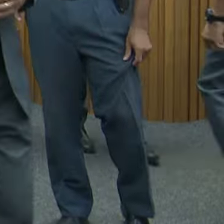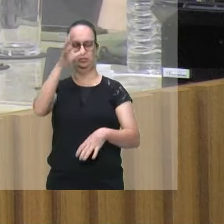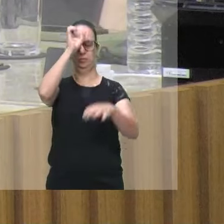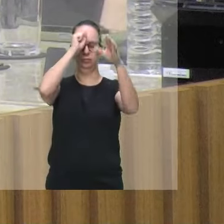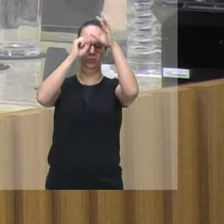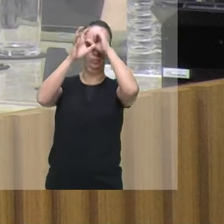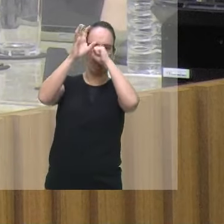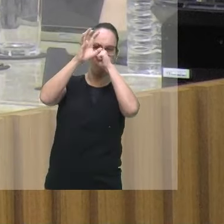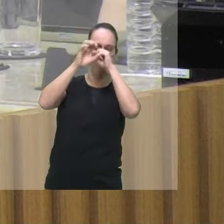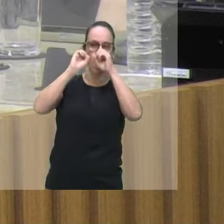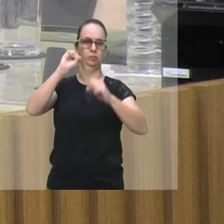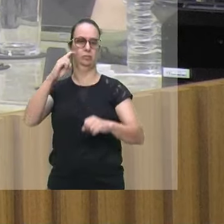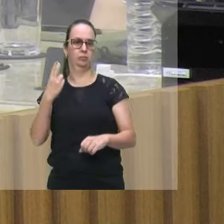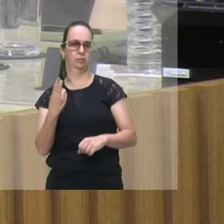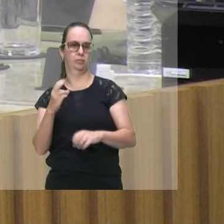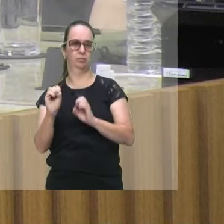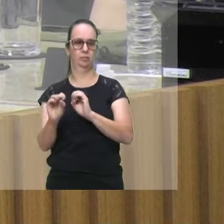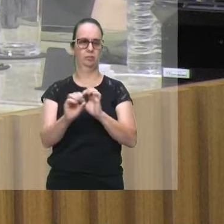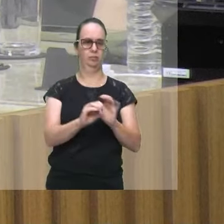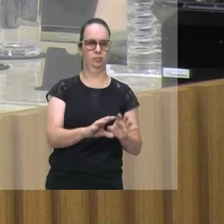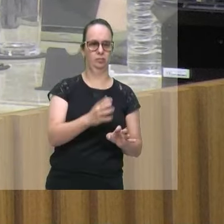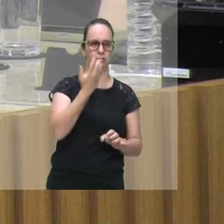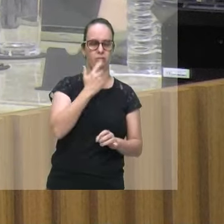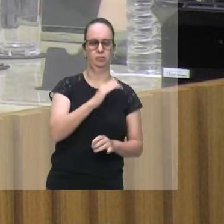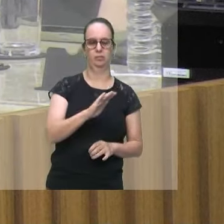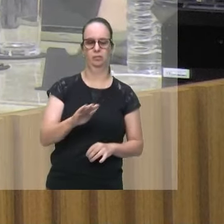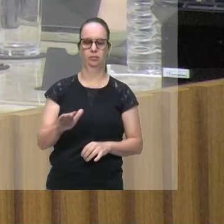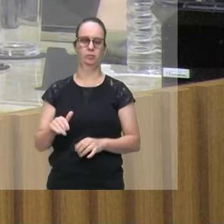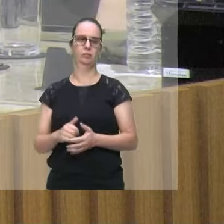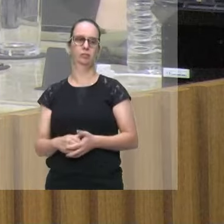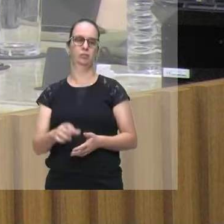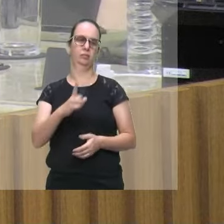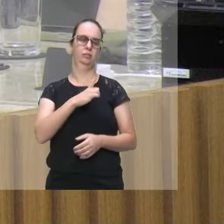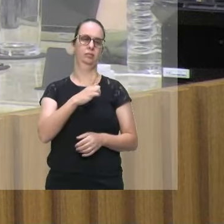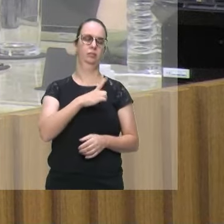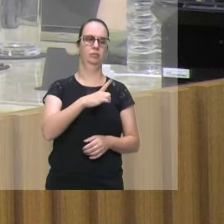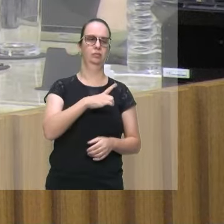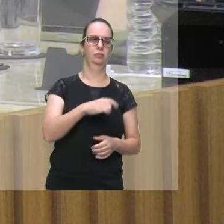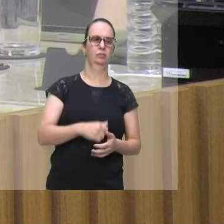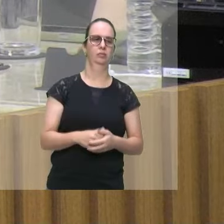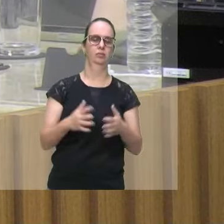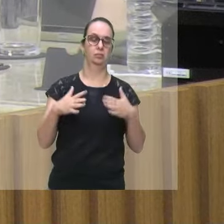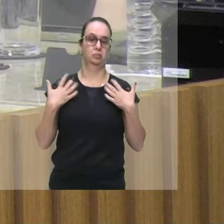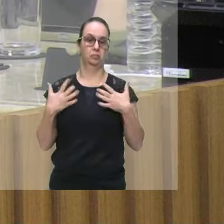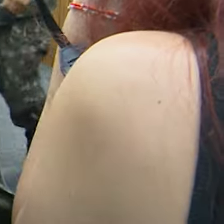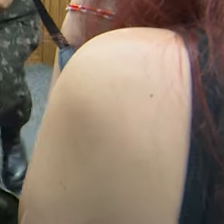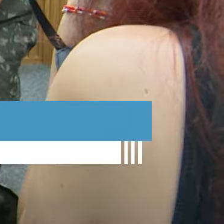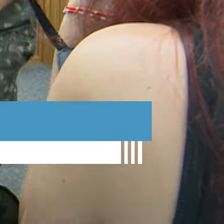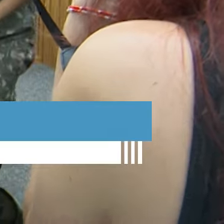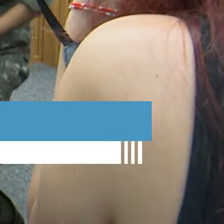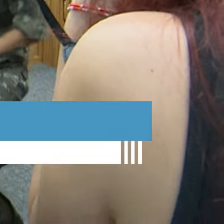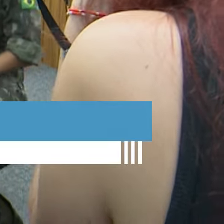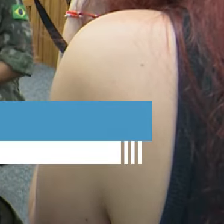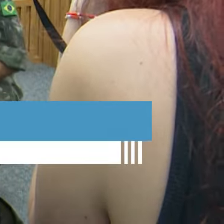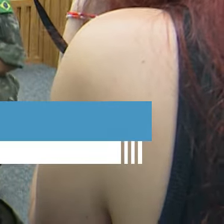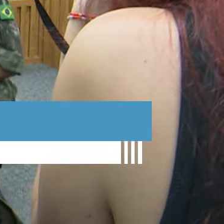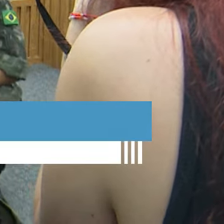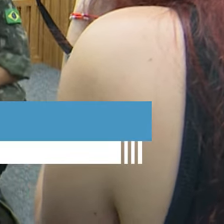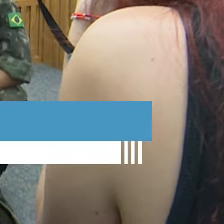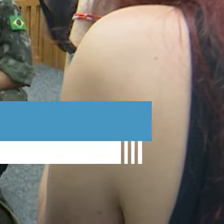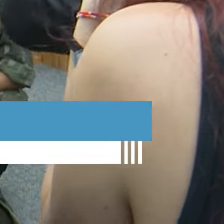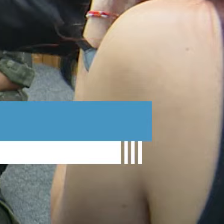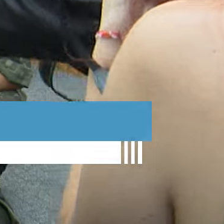protegendo. Pela Polícia Ambiental de Assis, o cabo Regis César Quesada foi o destaque da noite. Sim, a gente fica muito feliz